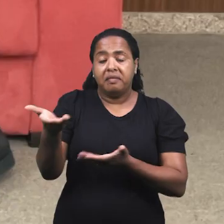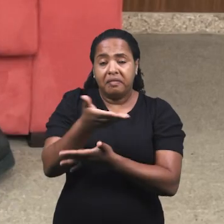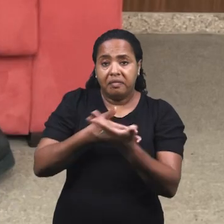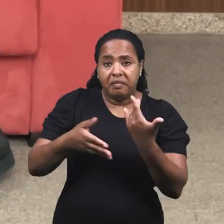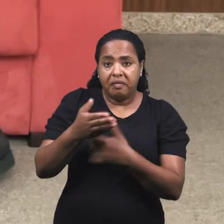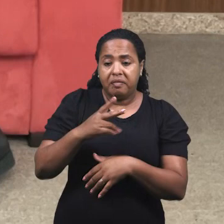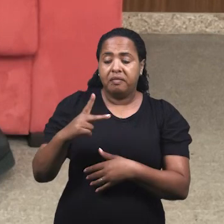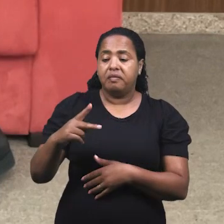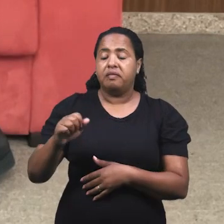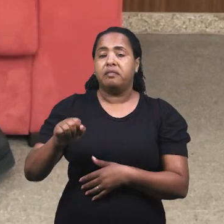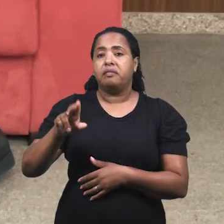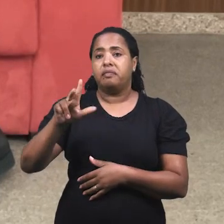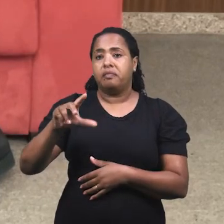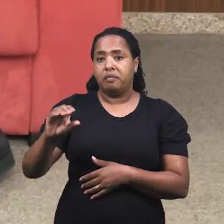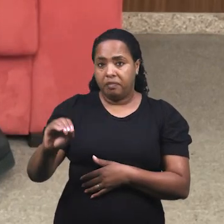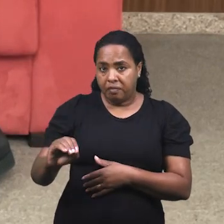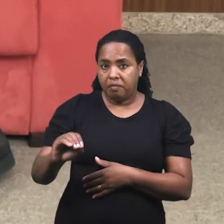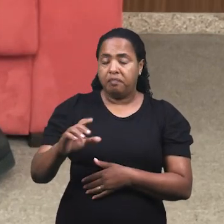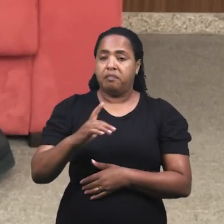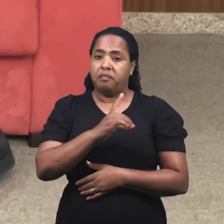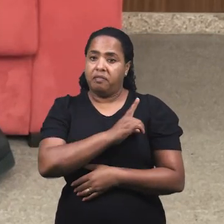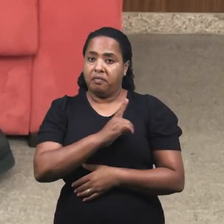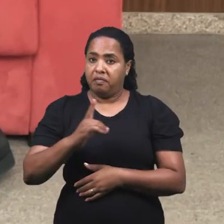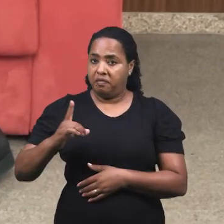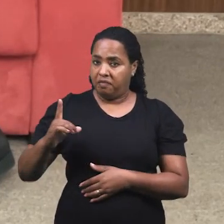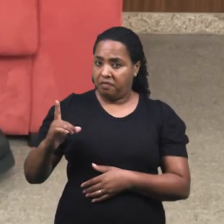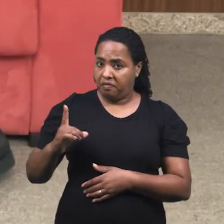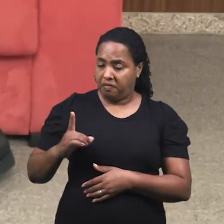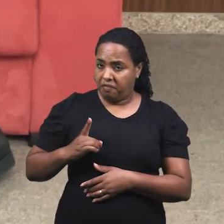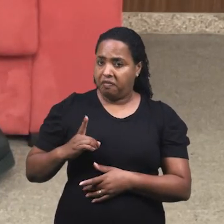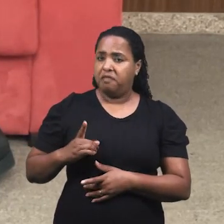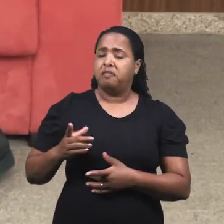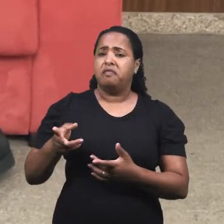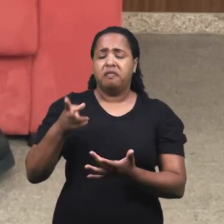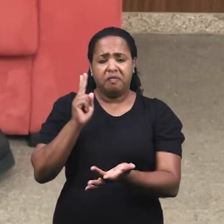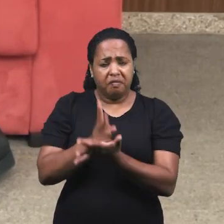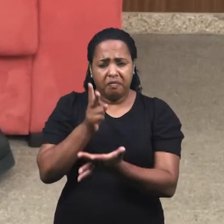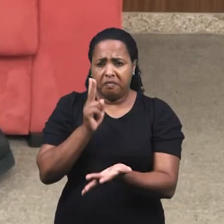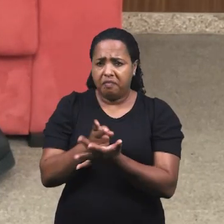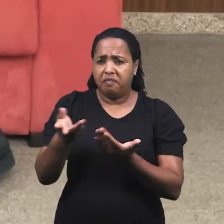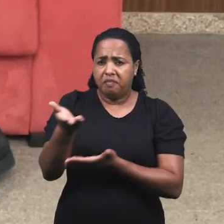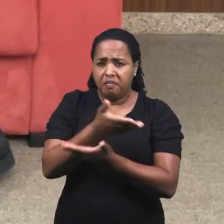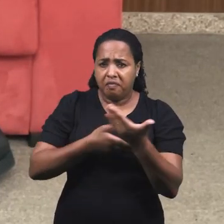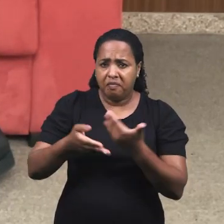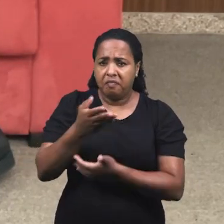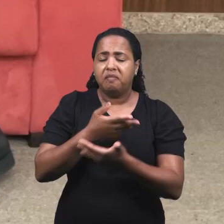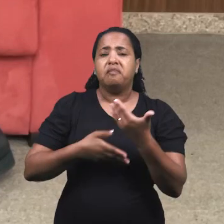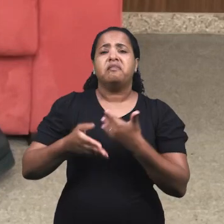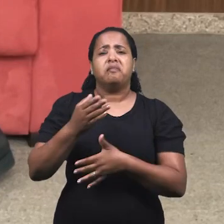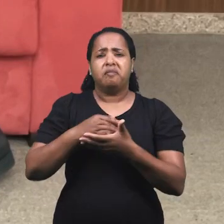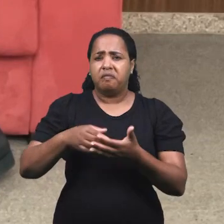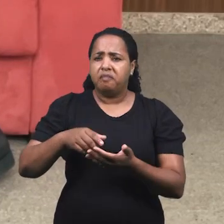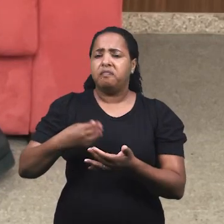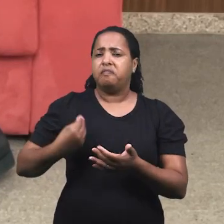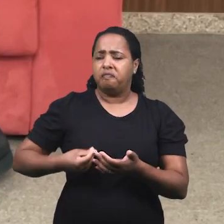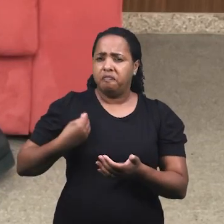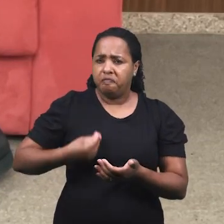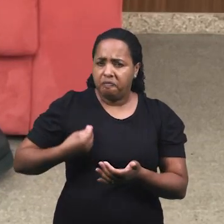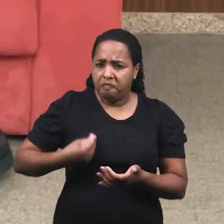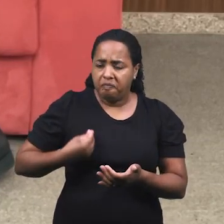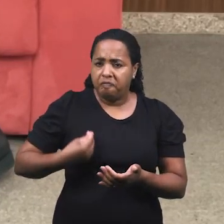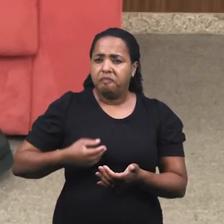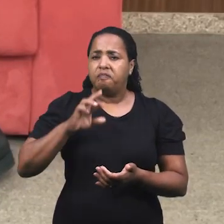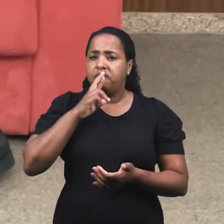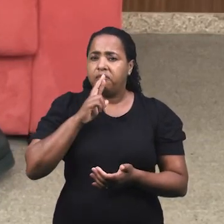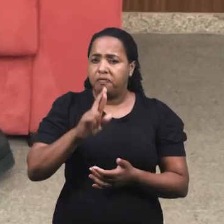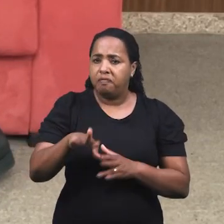irmãos. Amém, meus irmãos. Tivemos mais uma vez a participação do Paulo Márcio. Este diácono é assíduo